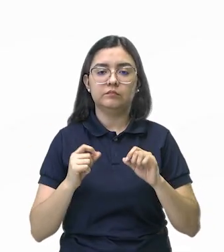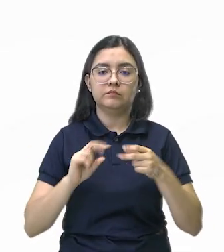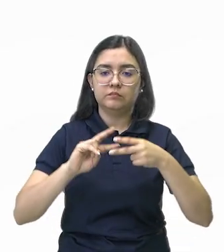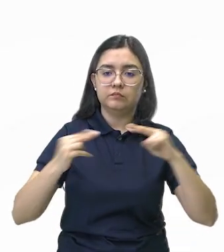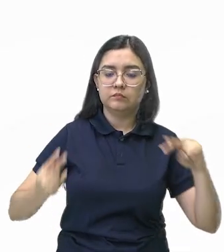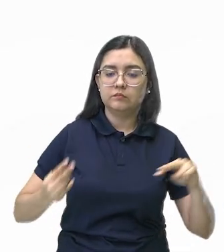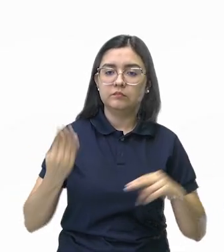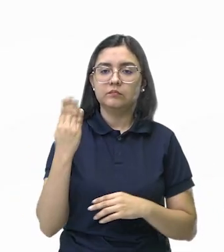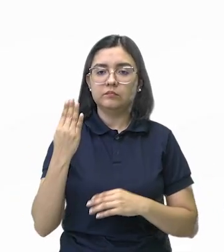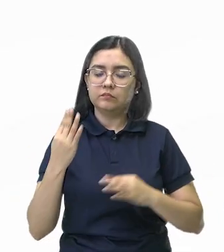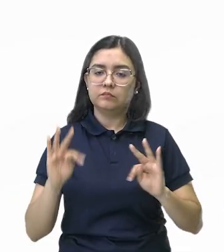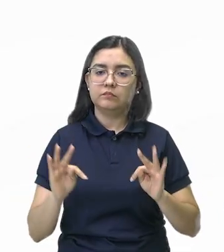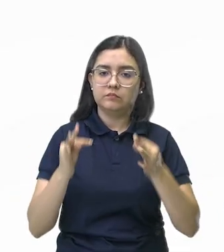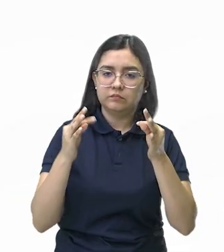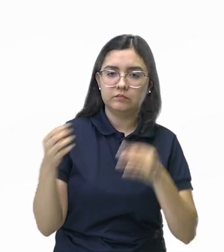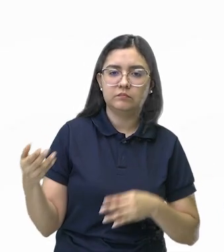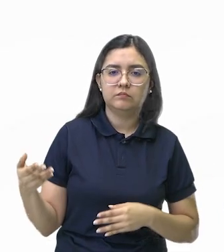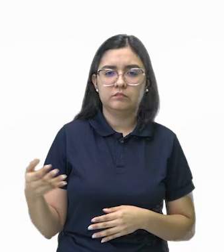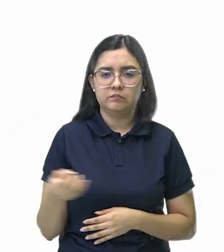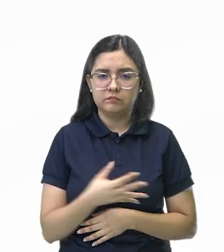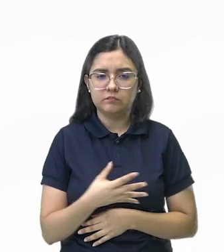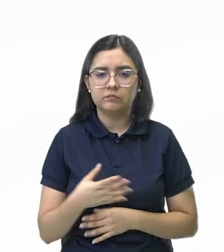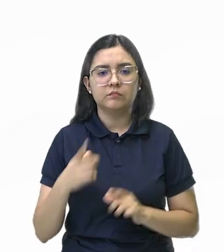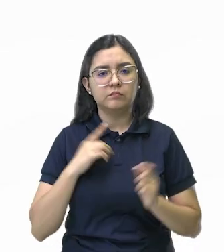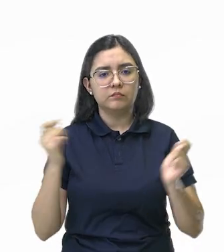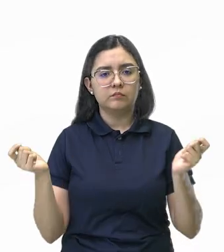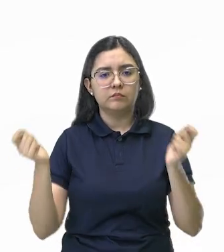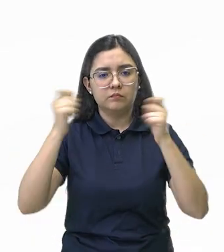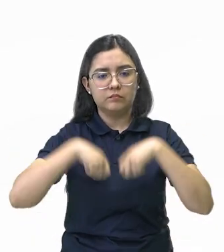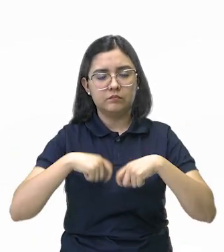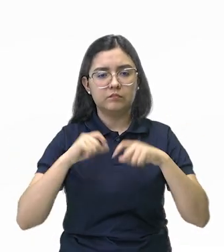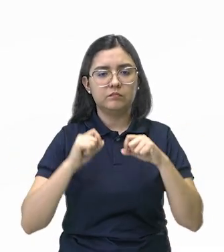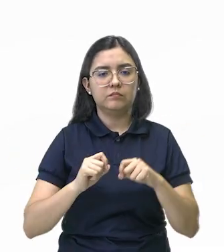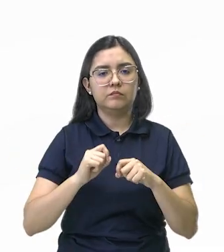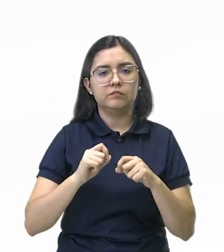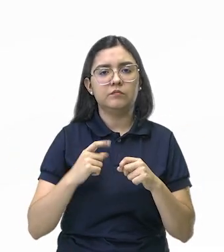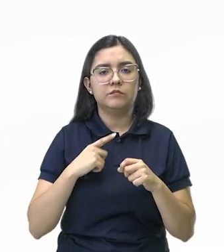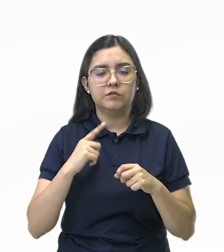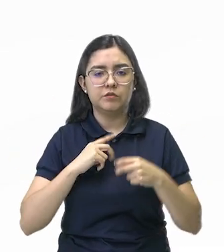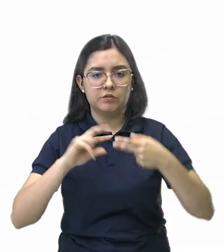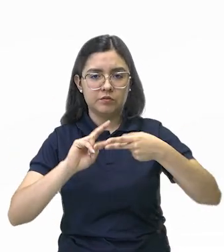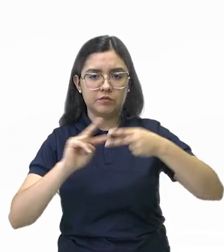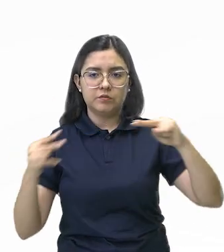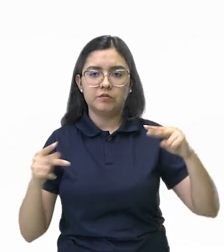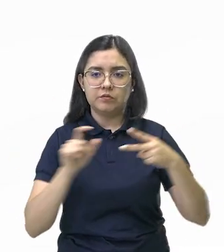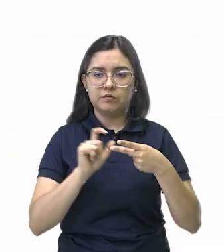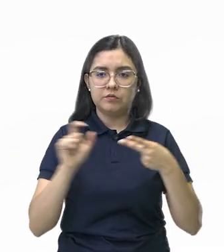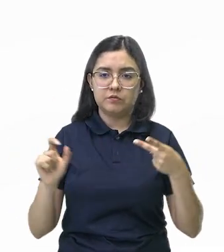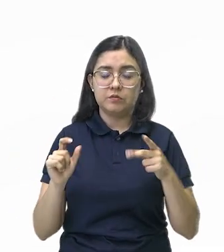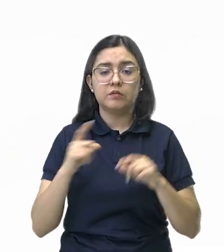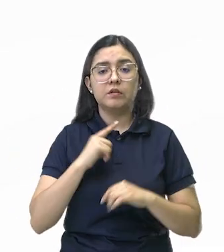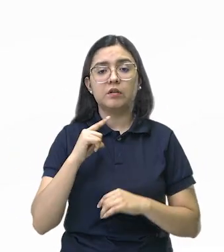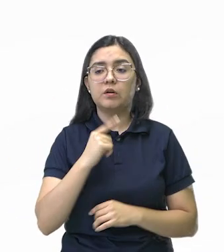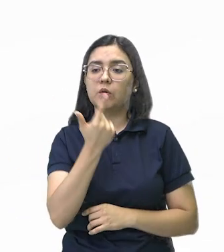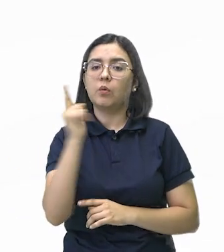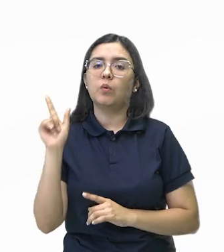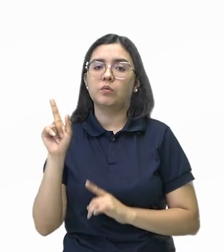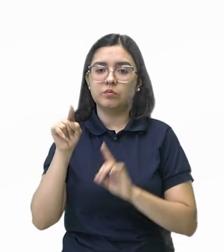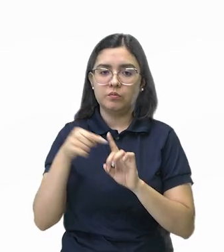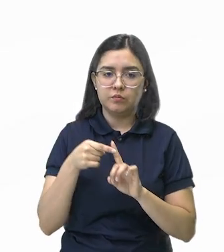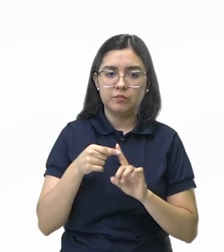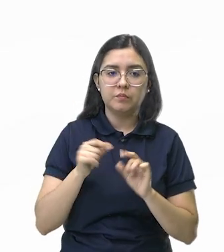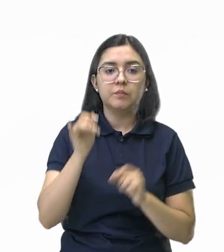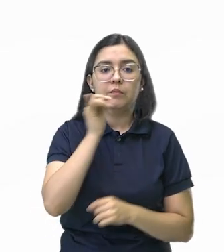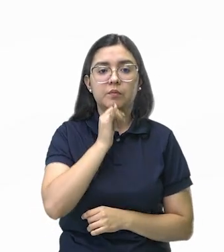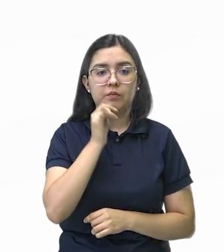biotecnologia moderna, a possibilidade de editar, transferir genes, a gente tem aí outras funções, né?